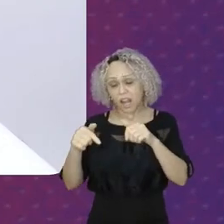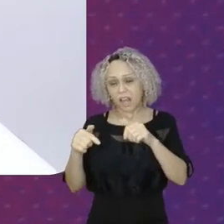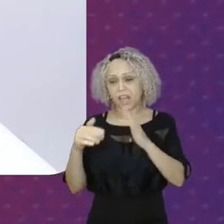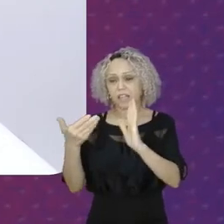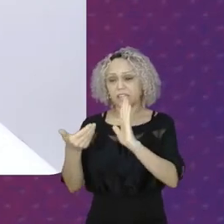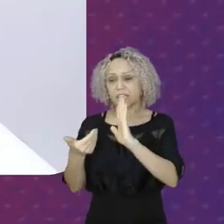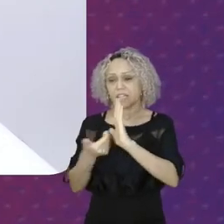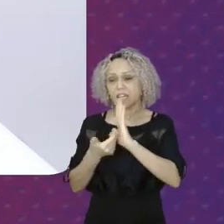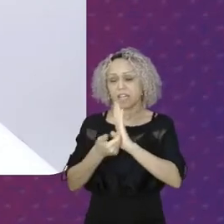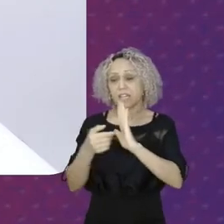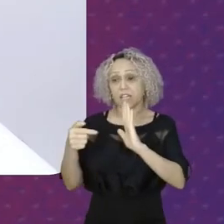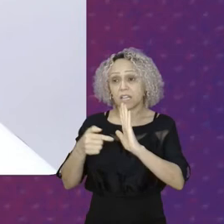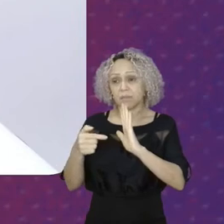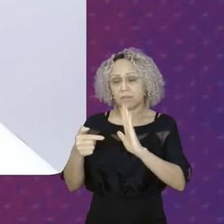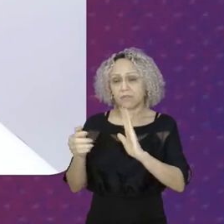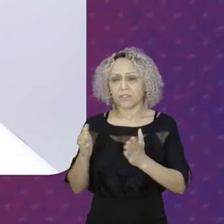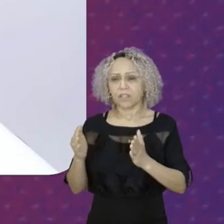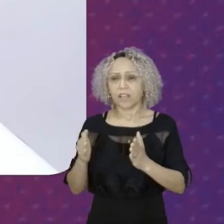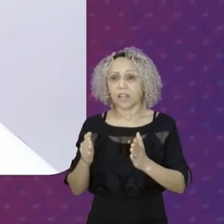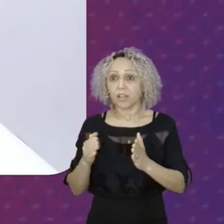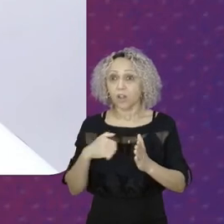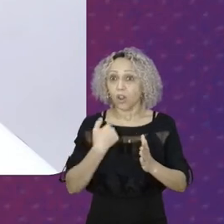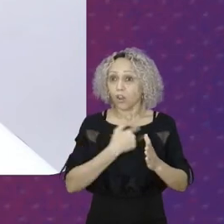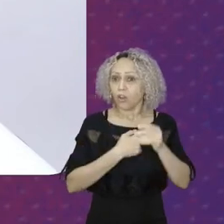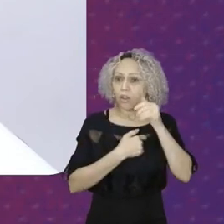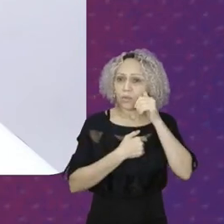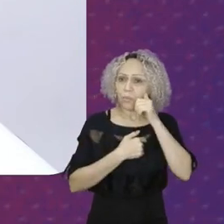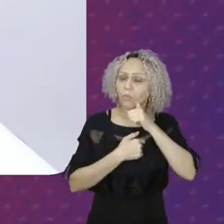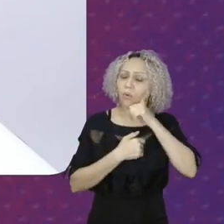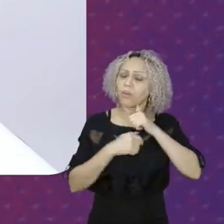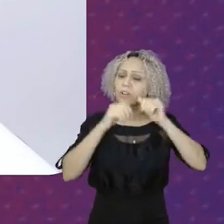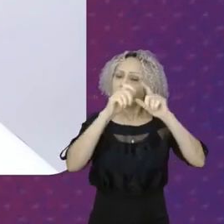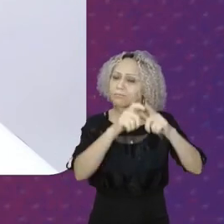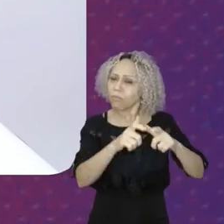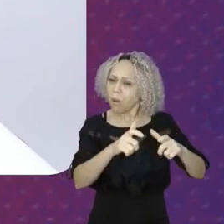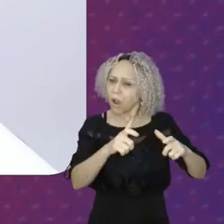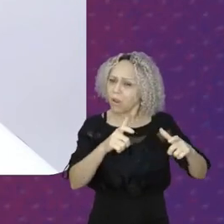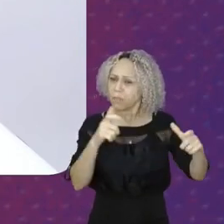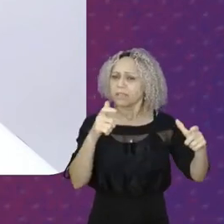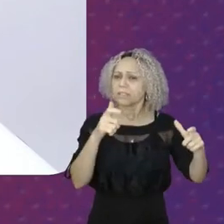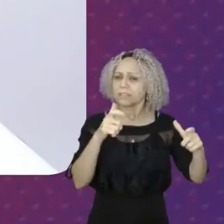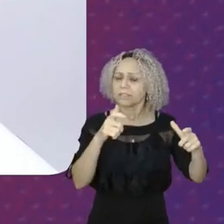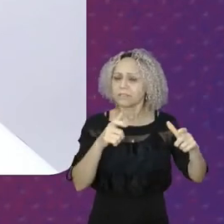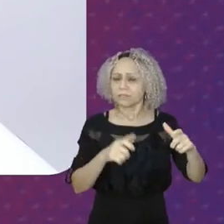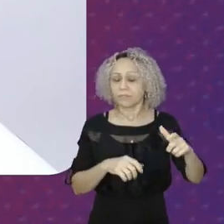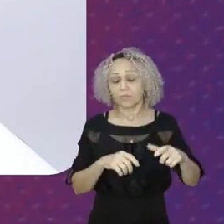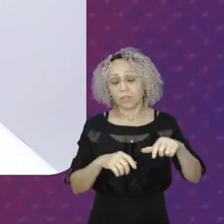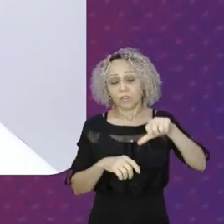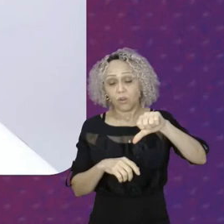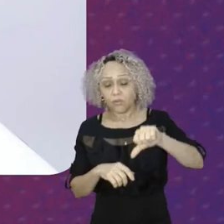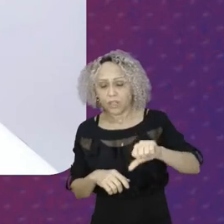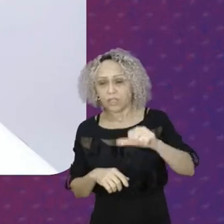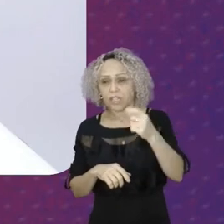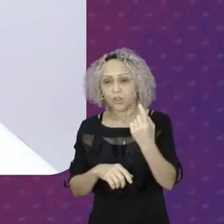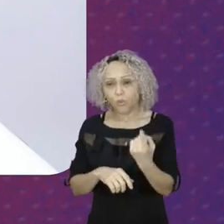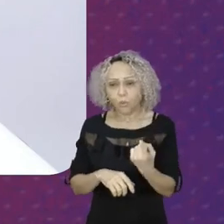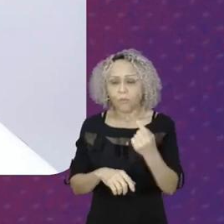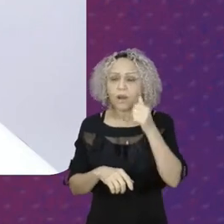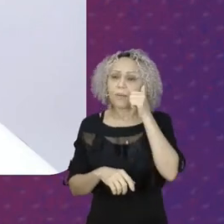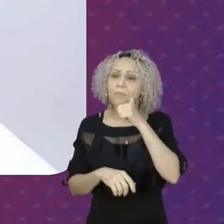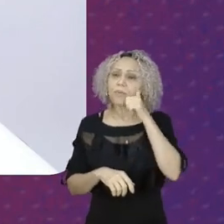legislatura, somos a maior bancada, né? A bancada feminina, 91 mulheres,